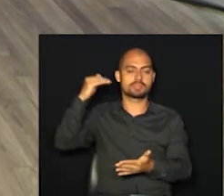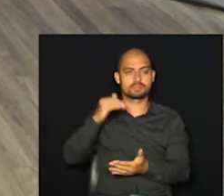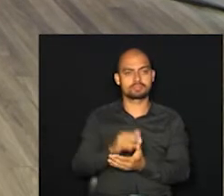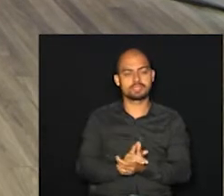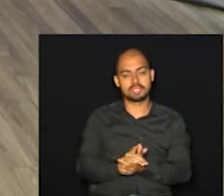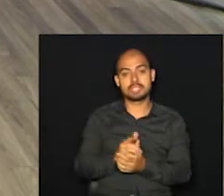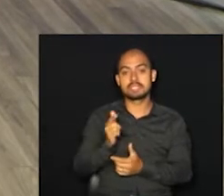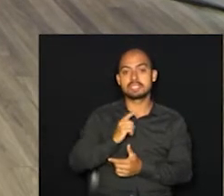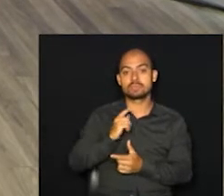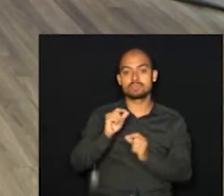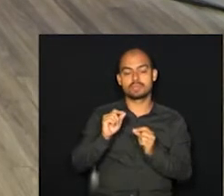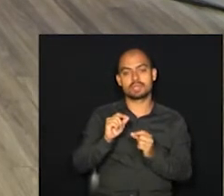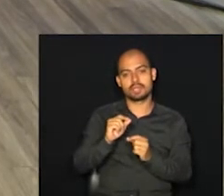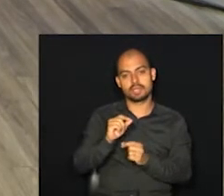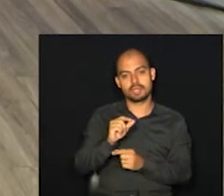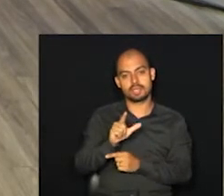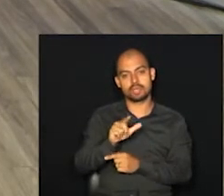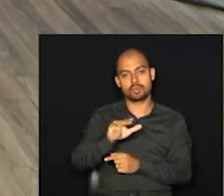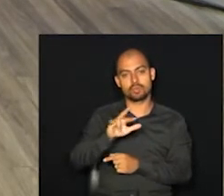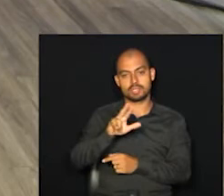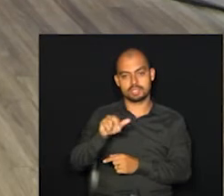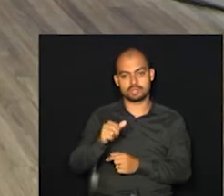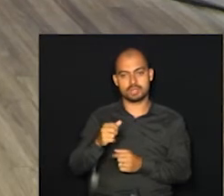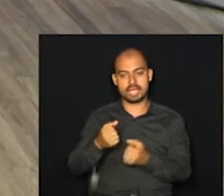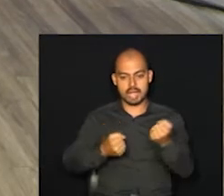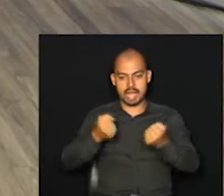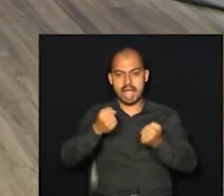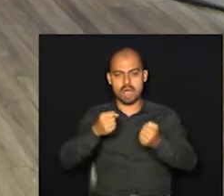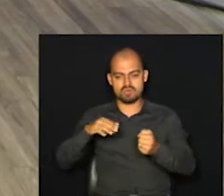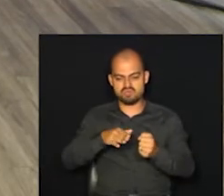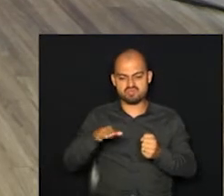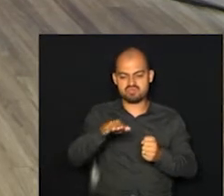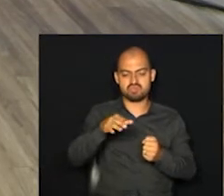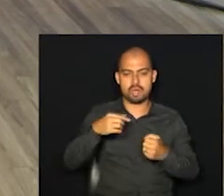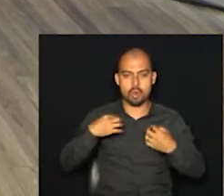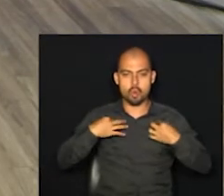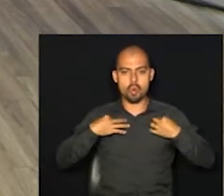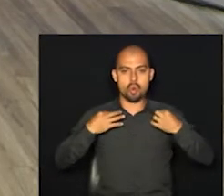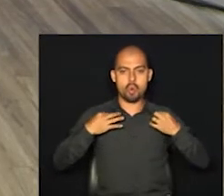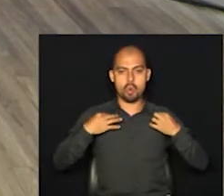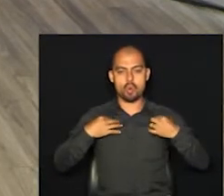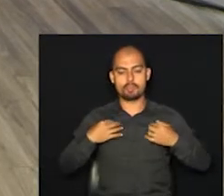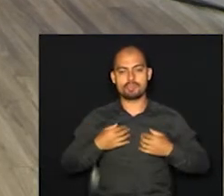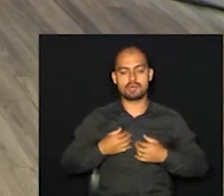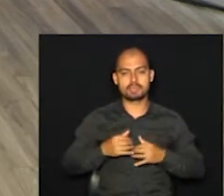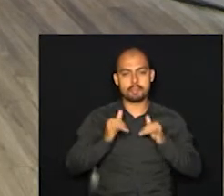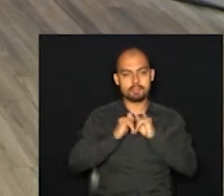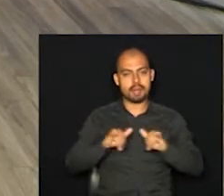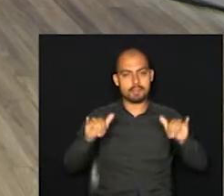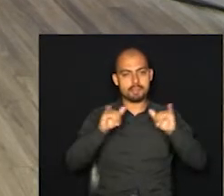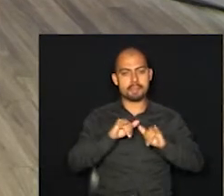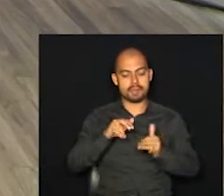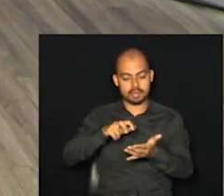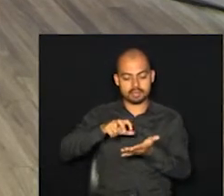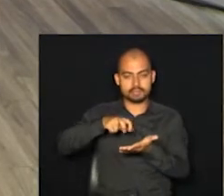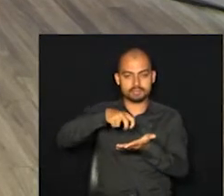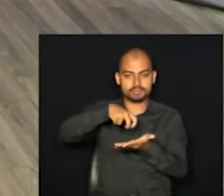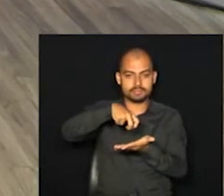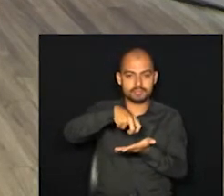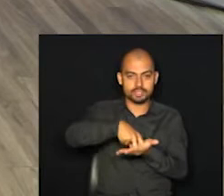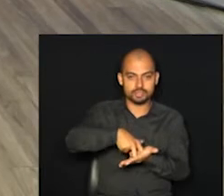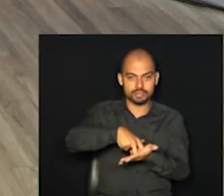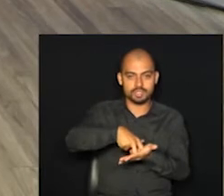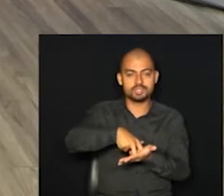Lewis Hamilton, da Fórmula 1, com camisa, passando a mensagem, se ajoelhando às pessoas negras